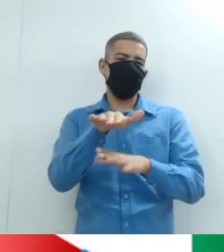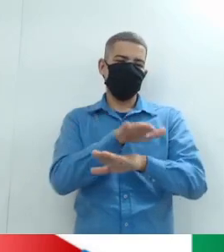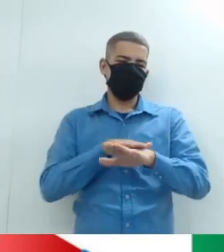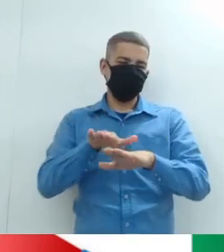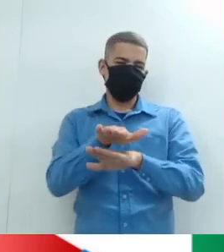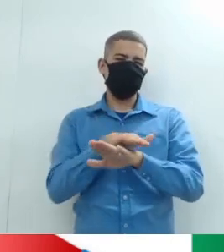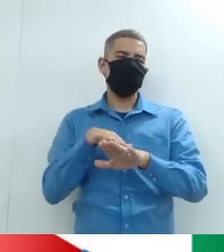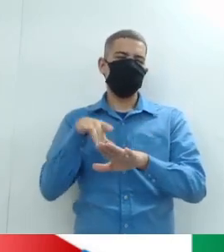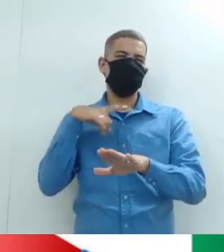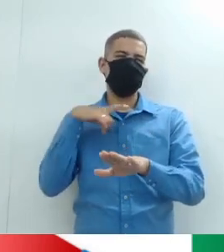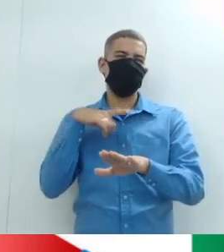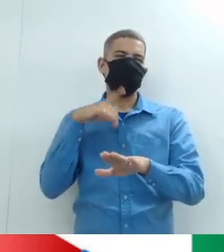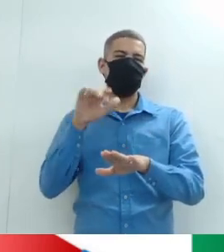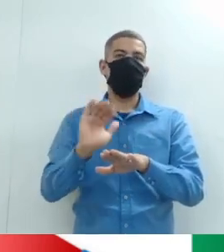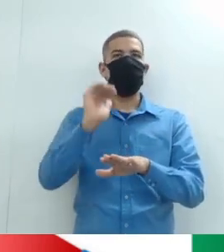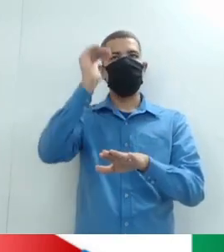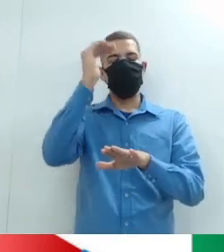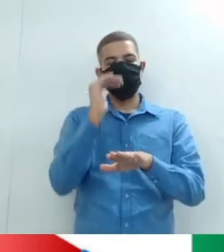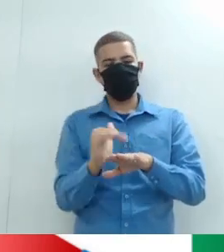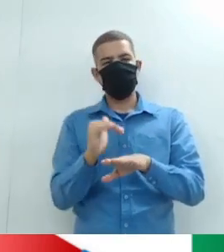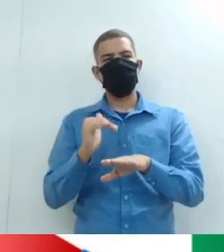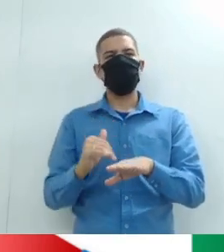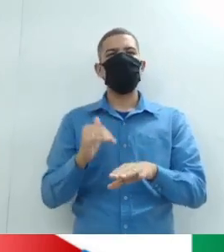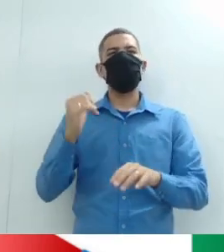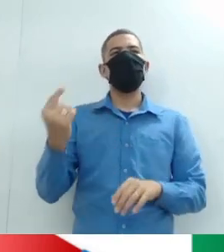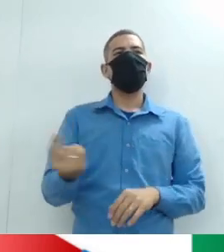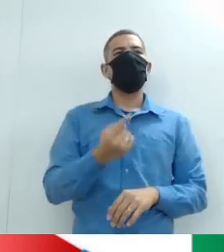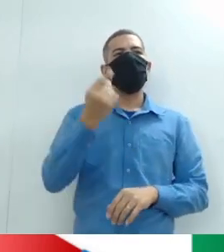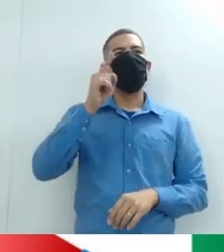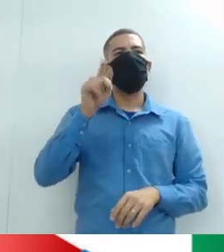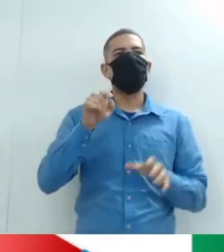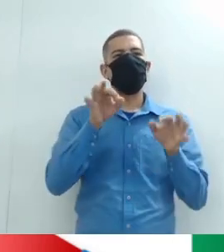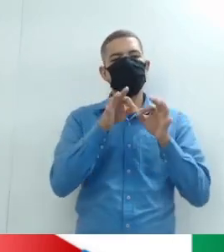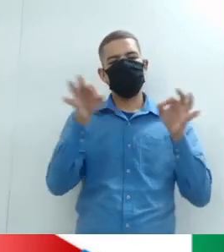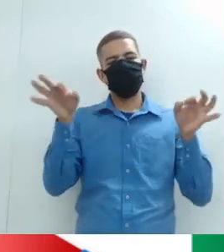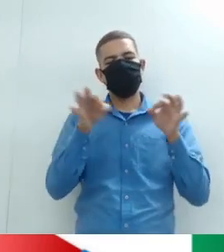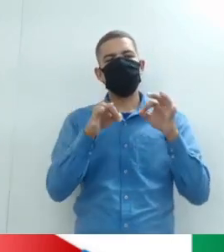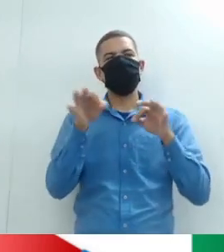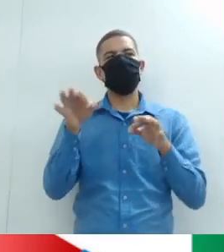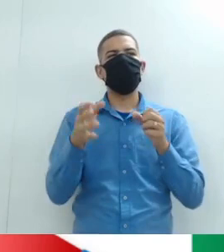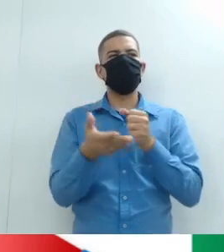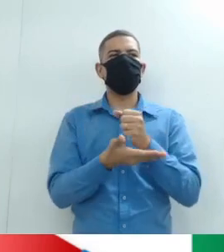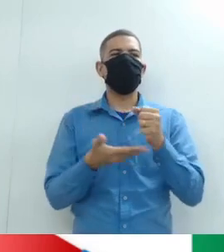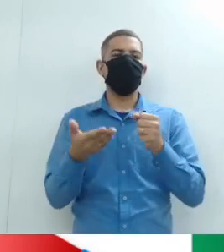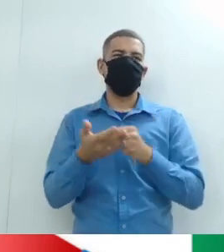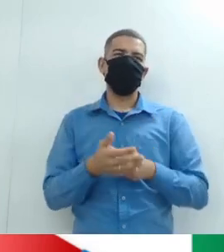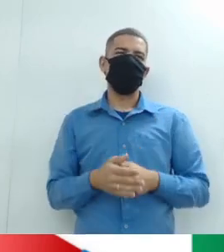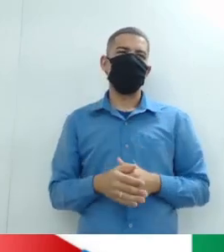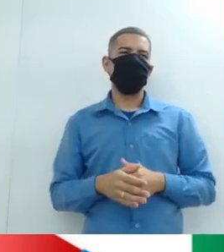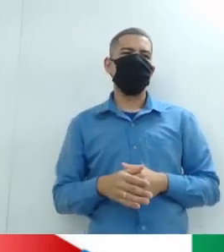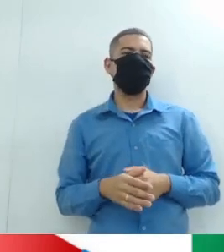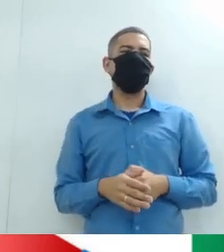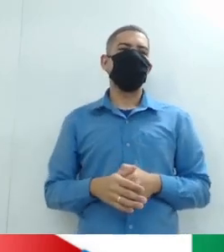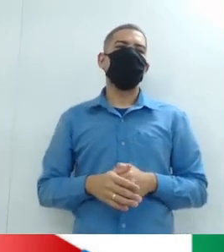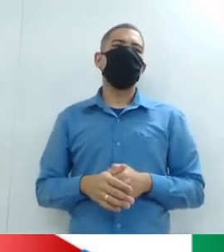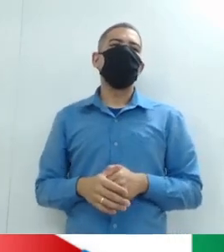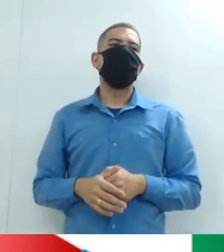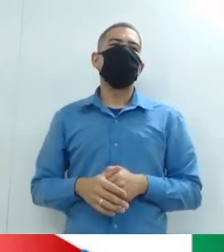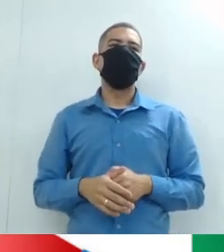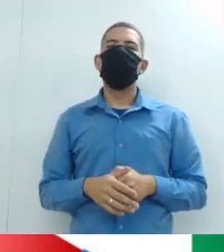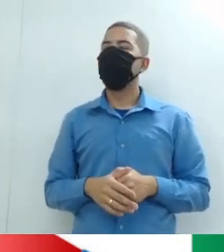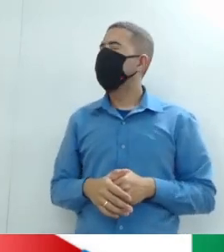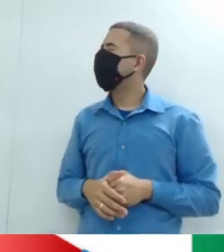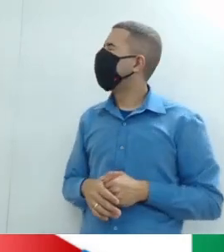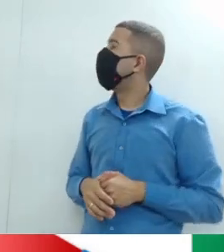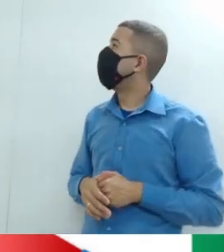e inferior, como a gente usa, tá bom? A altura é a distância entre as bases, então base é isso aí, ó. A altura é